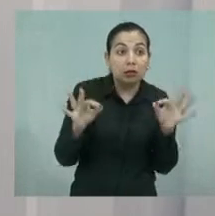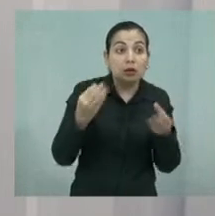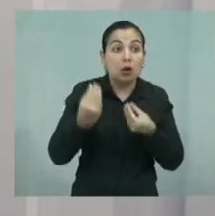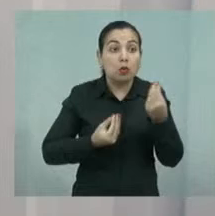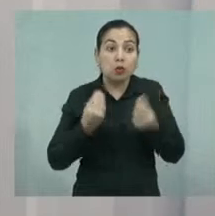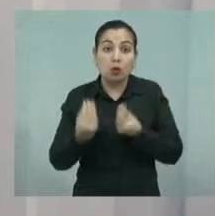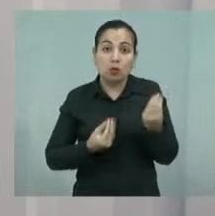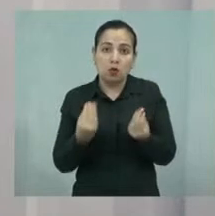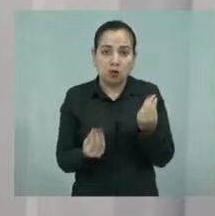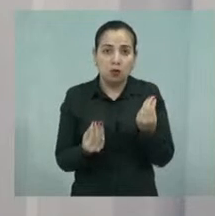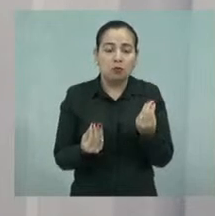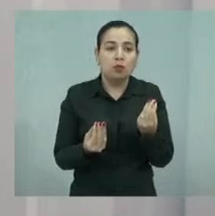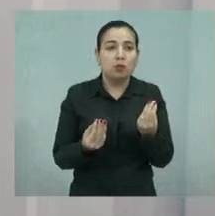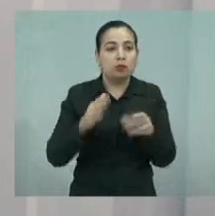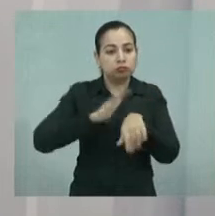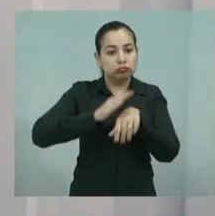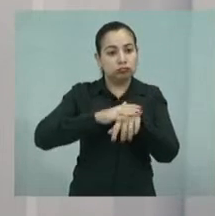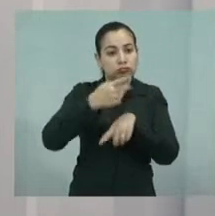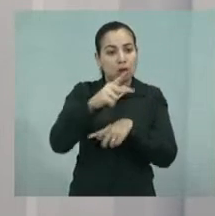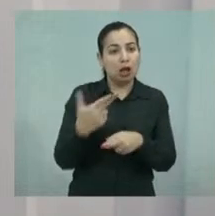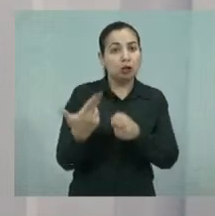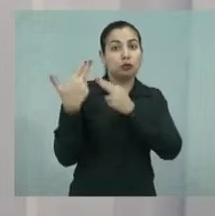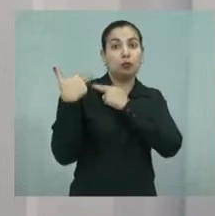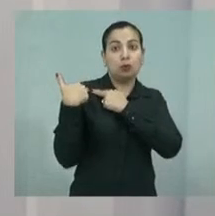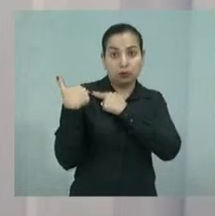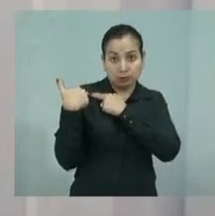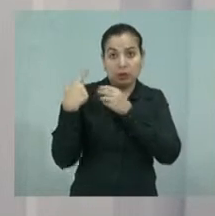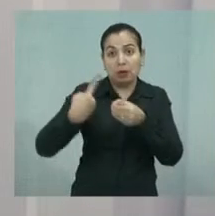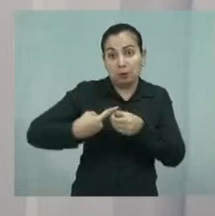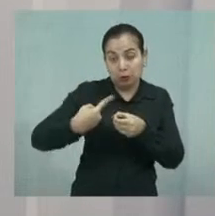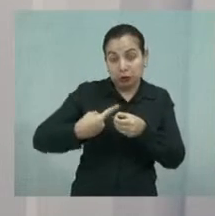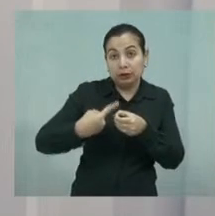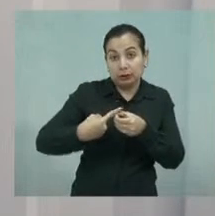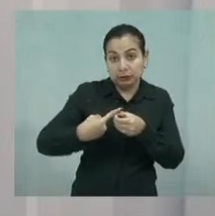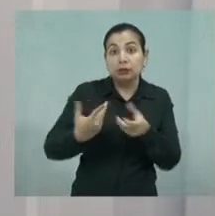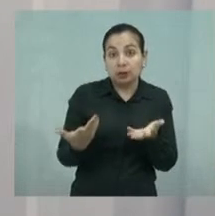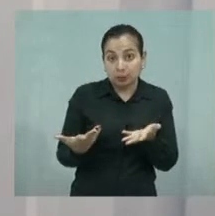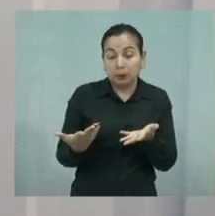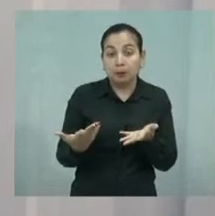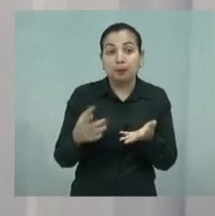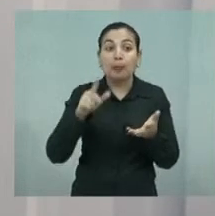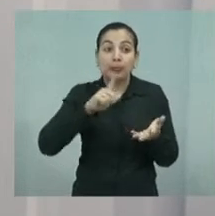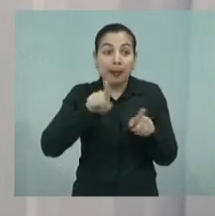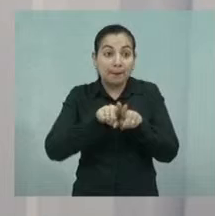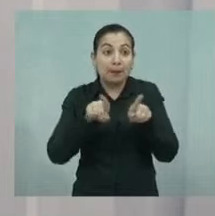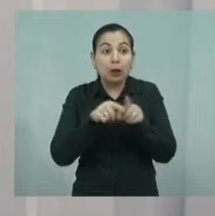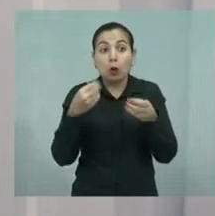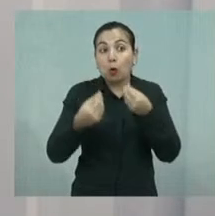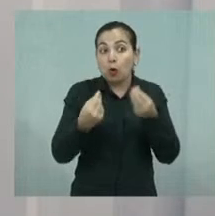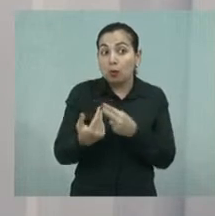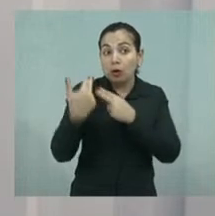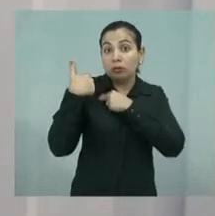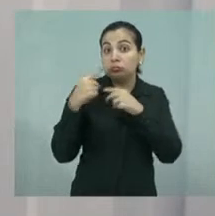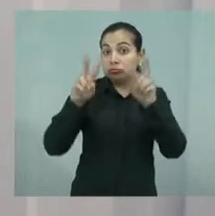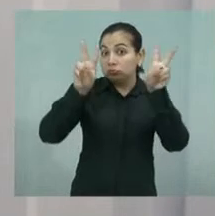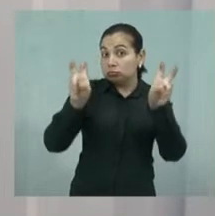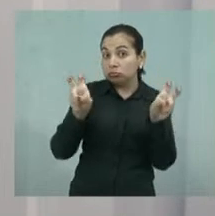questão da atribuição do município quanto a esse tema. A gente terá também no evento